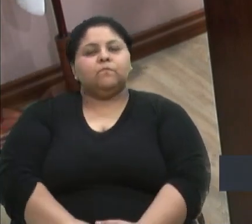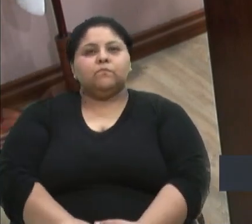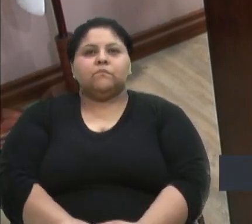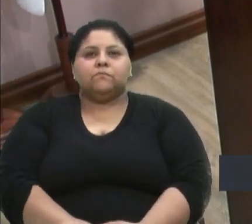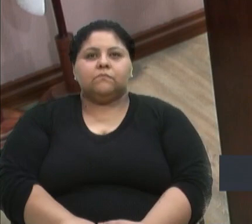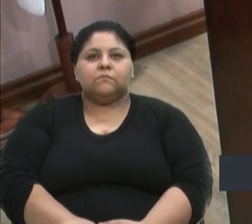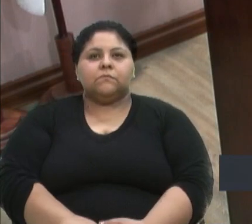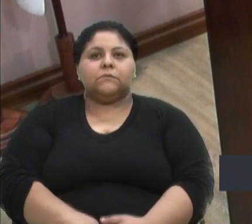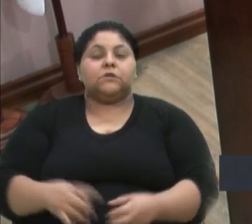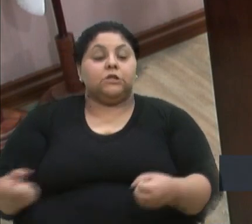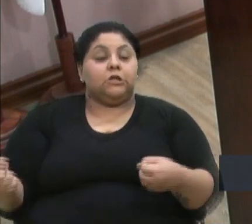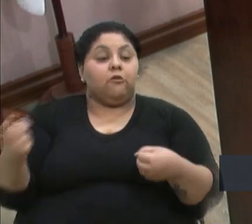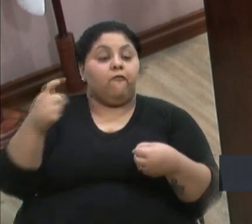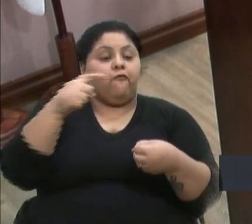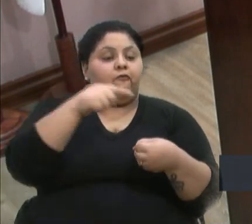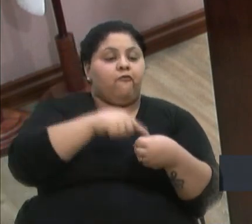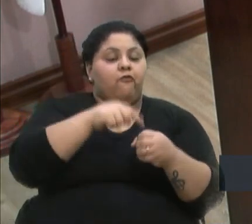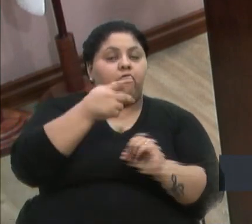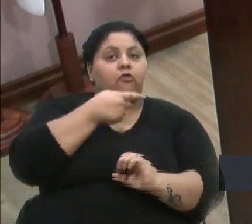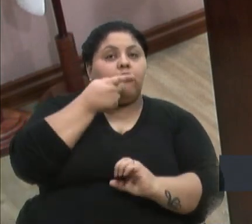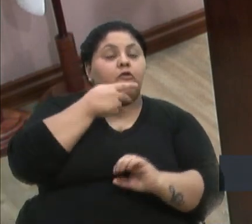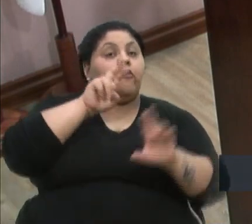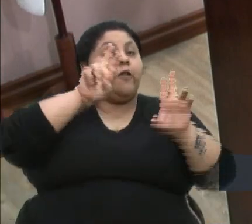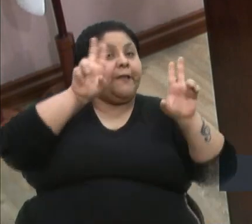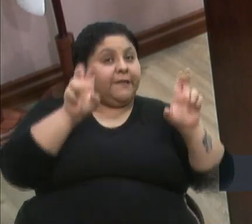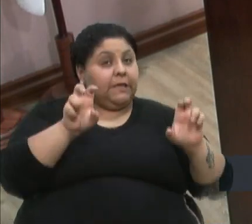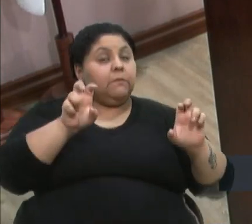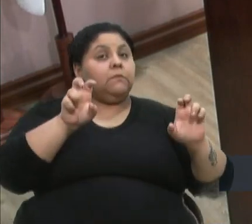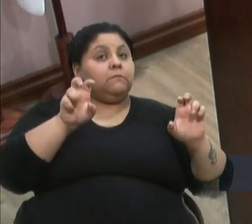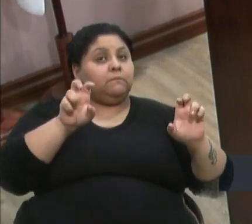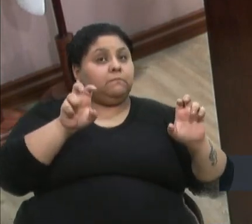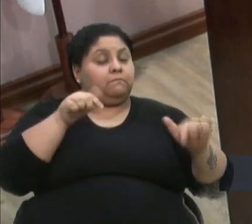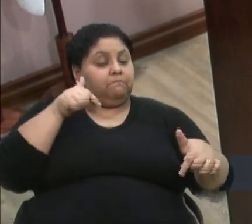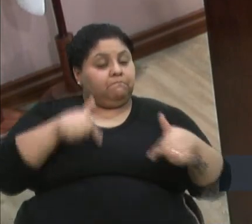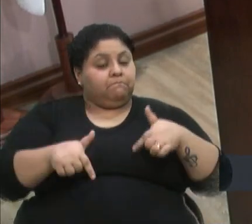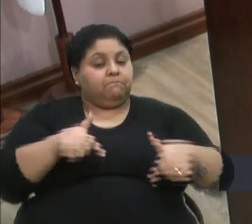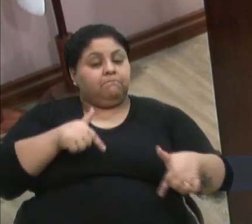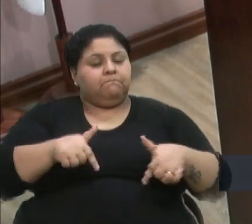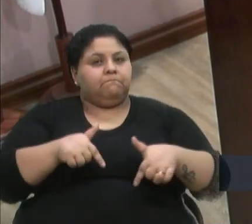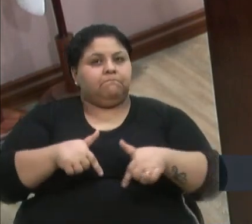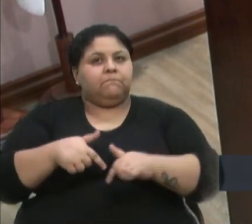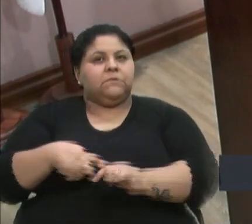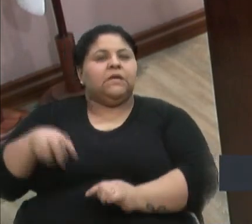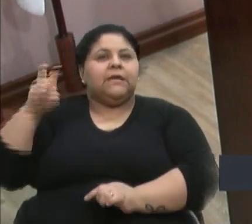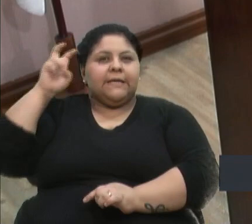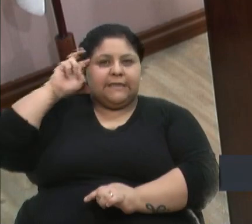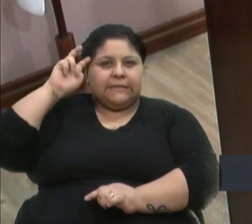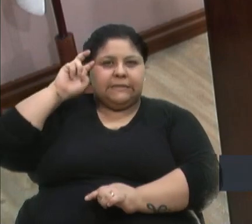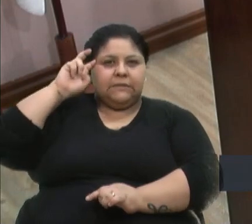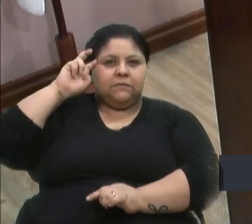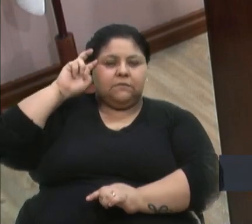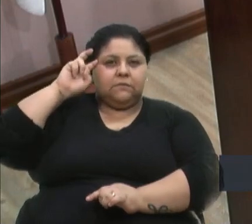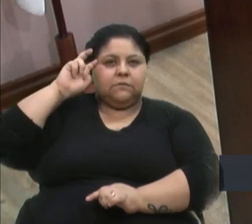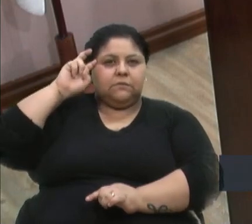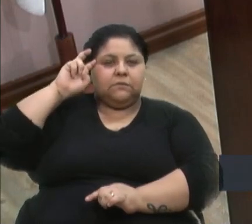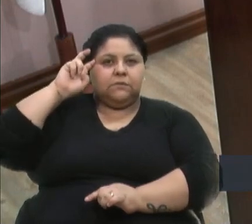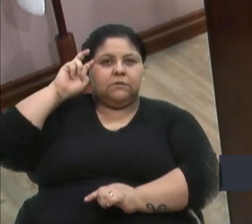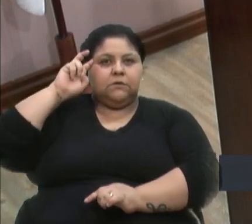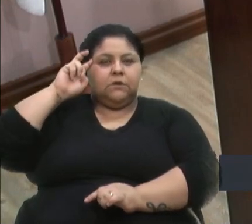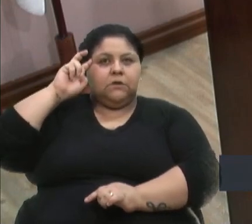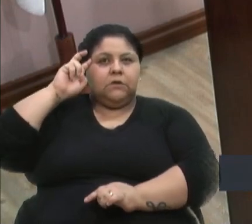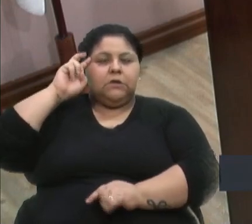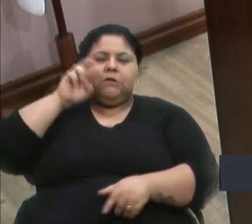eu volto aqui a falar de um tema que eu trabalhei na quinta-feira, que foi com